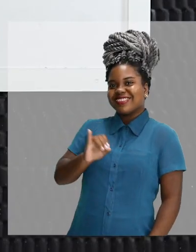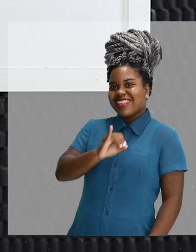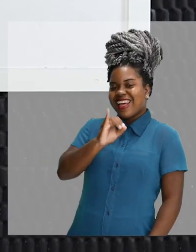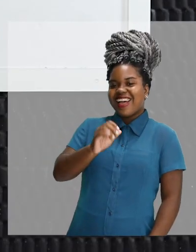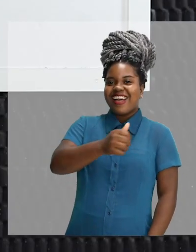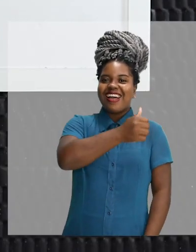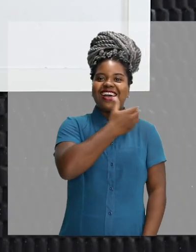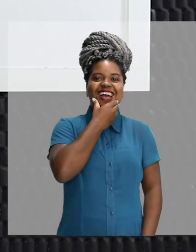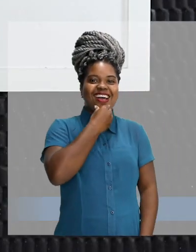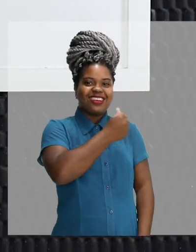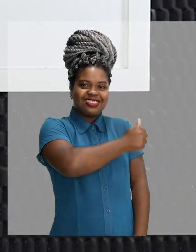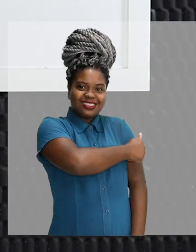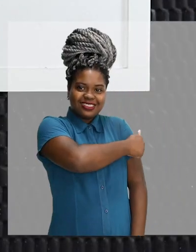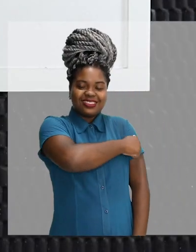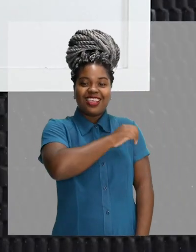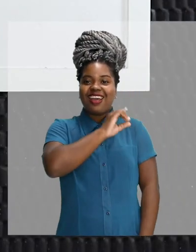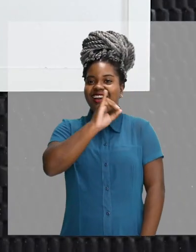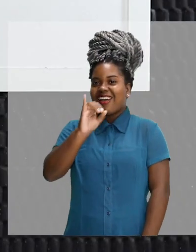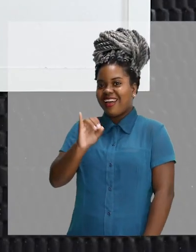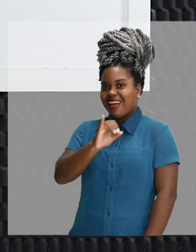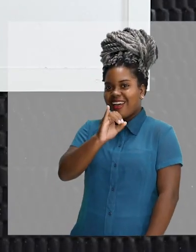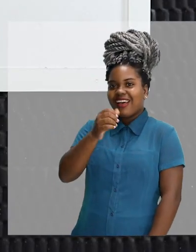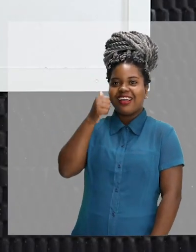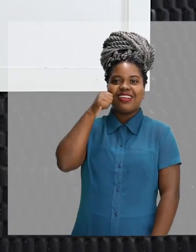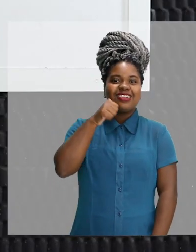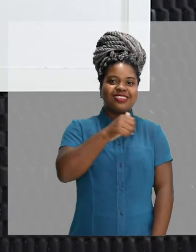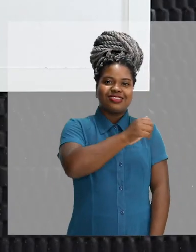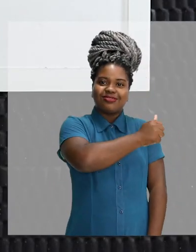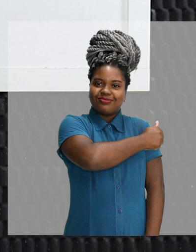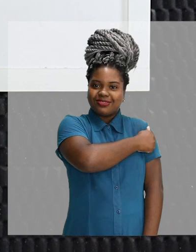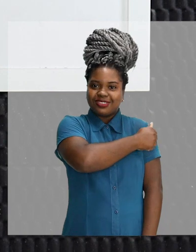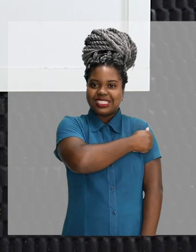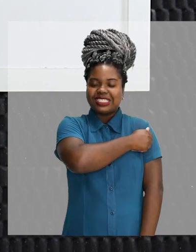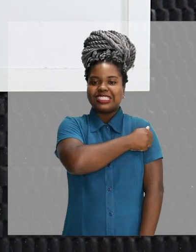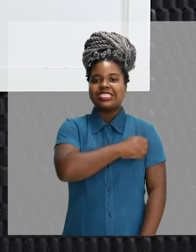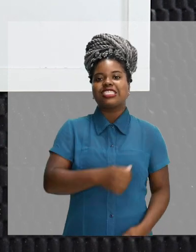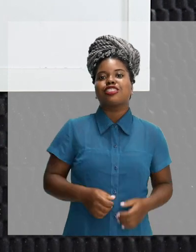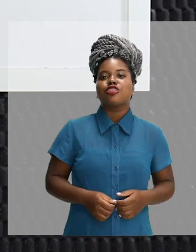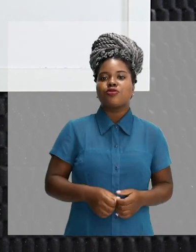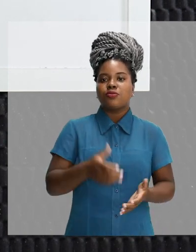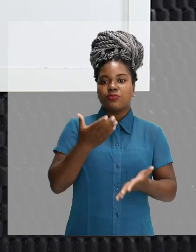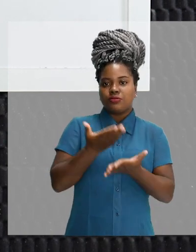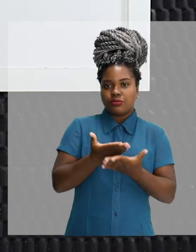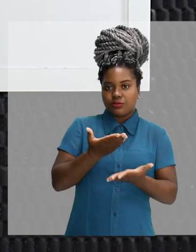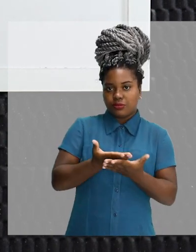Olá, aluno. Olá, aluna. Vamos para mais uma aula de física, né?